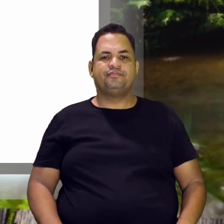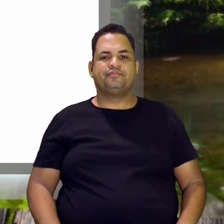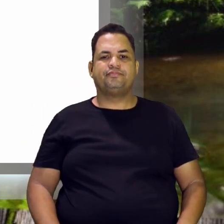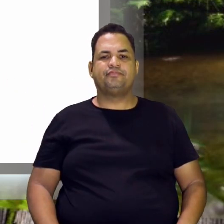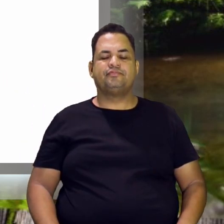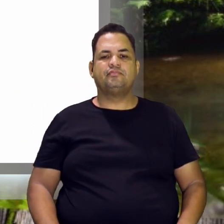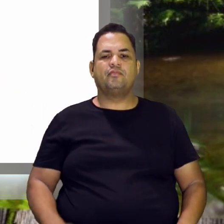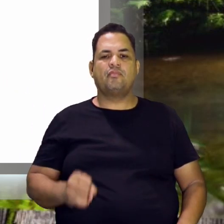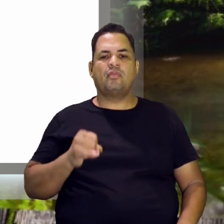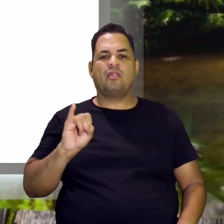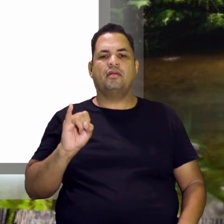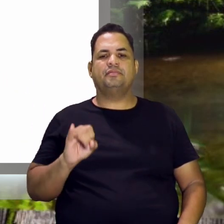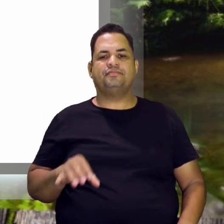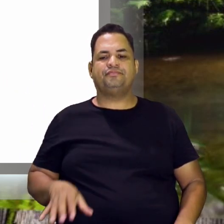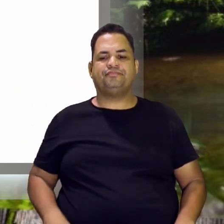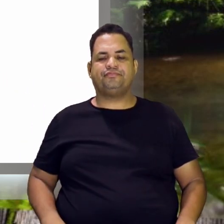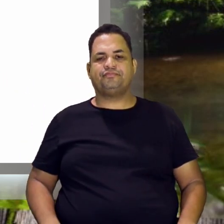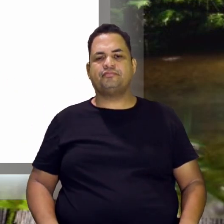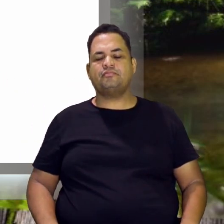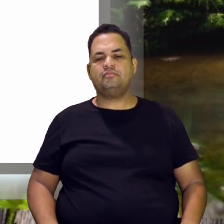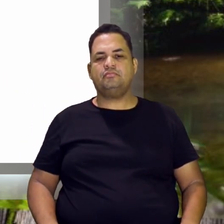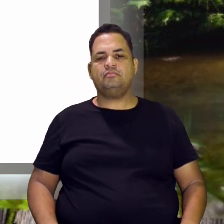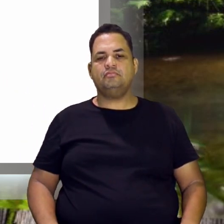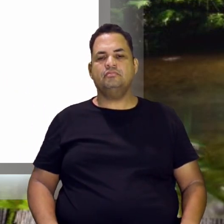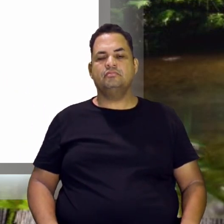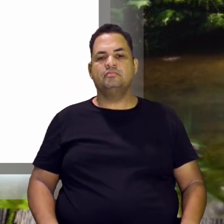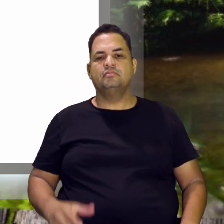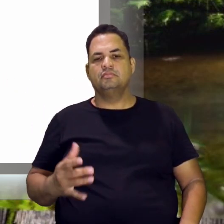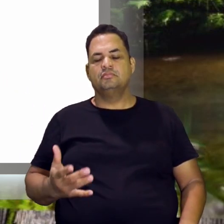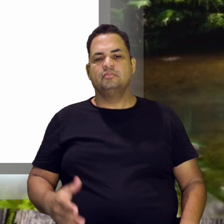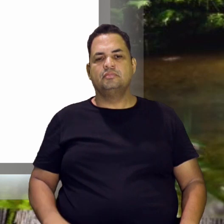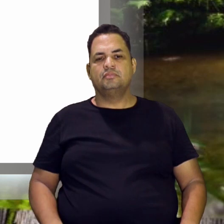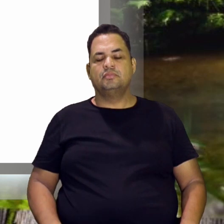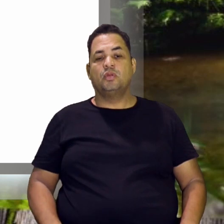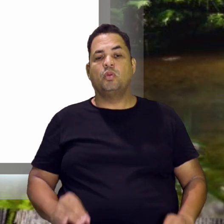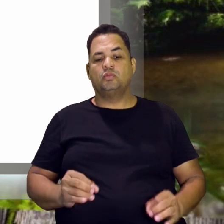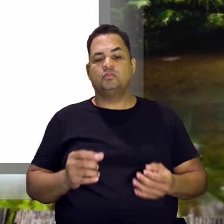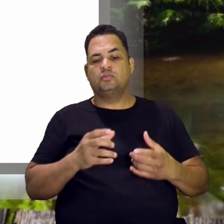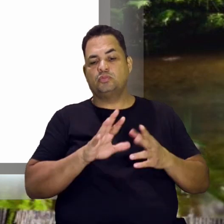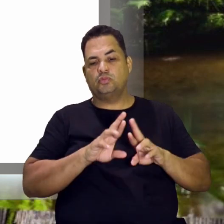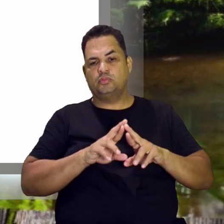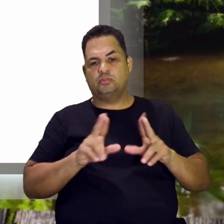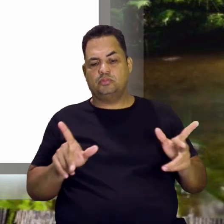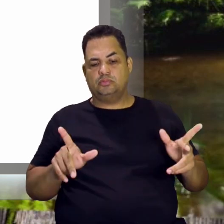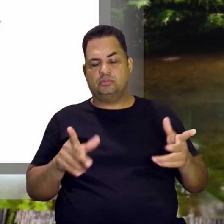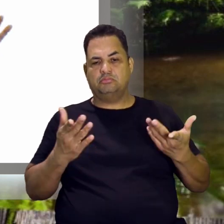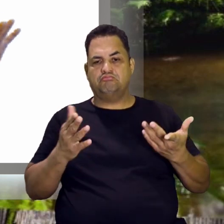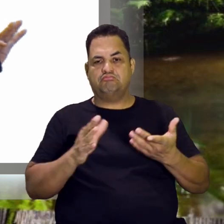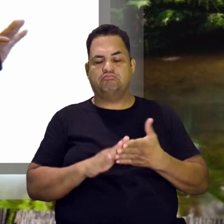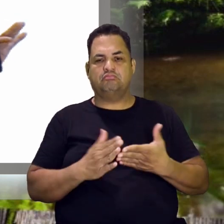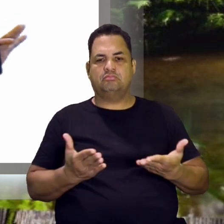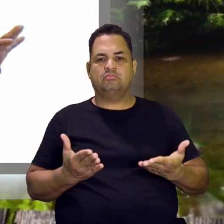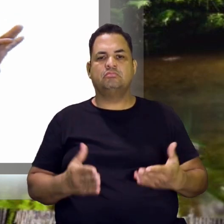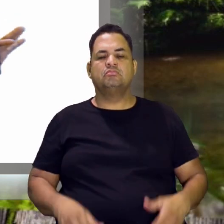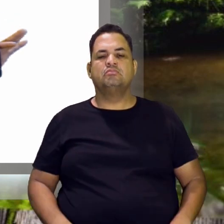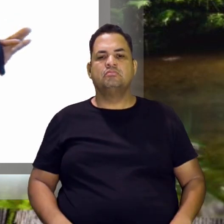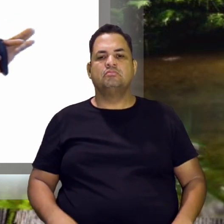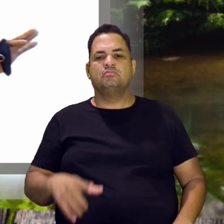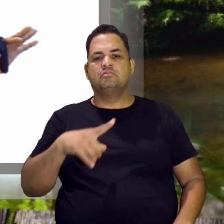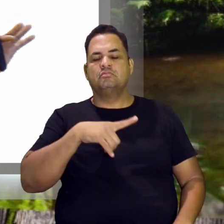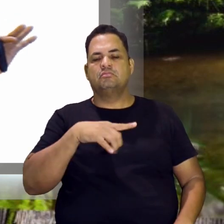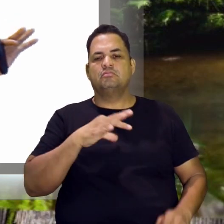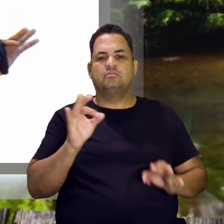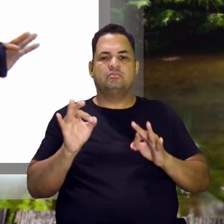Então, se um grupo é heterótrofo e o outro grupo é autotrófico, já matou e diferenciou. Lembra que uma